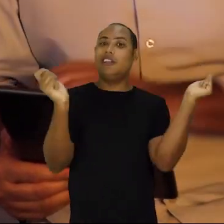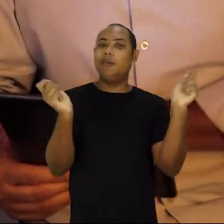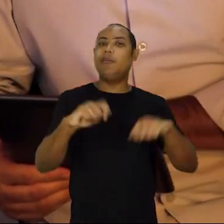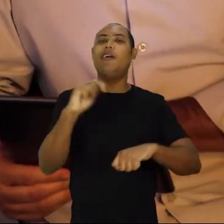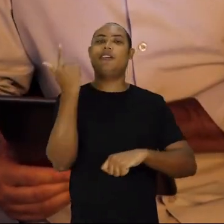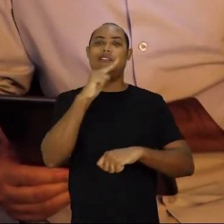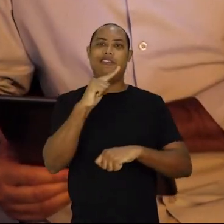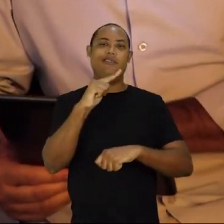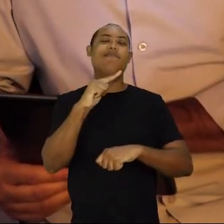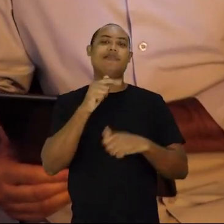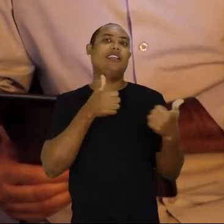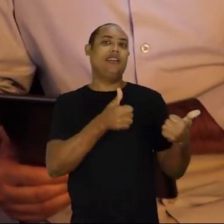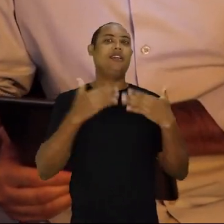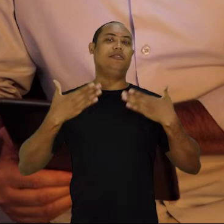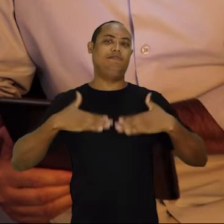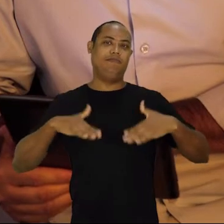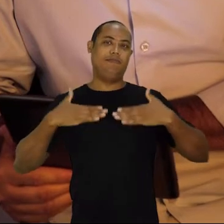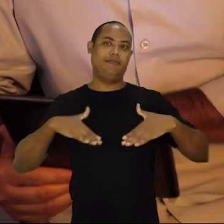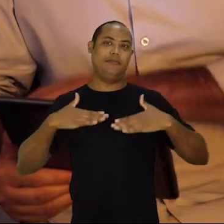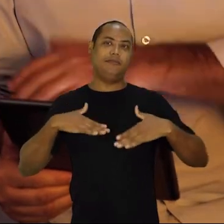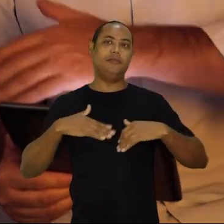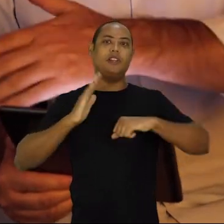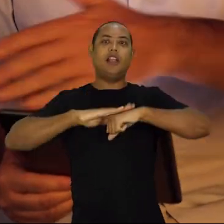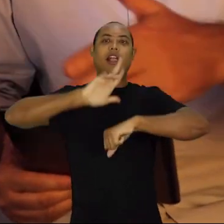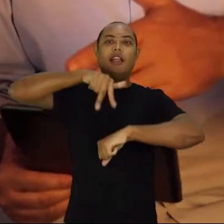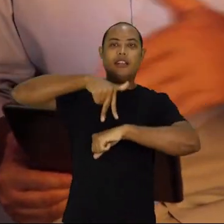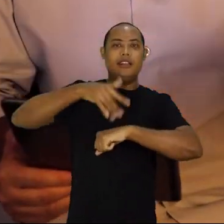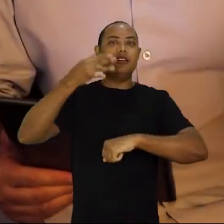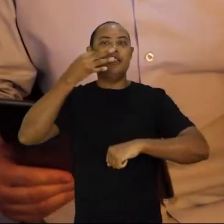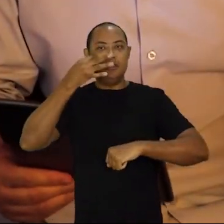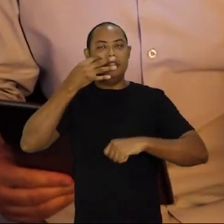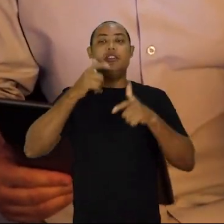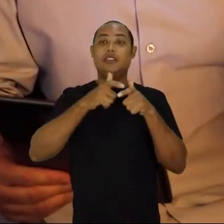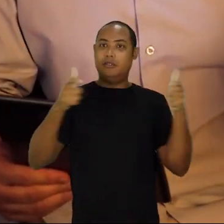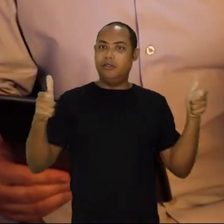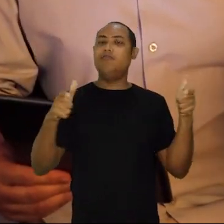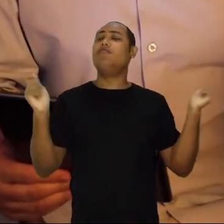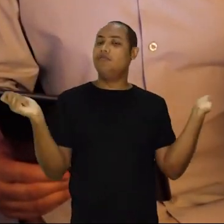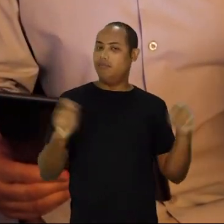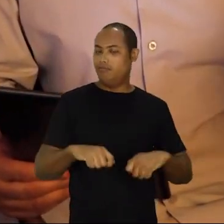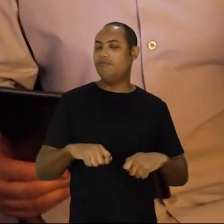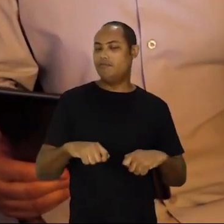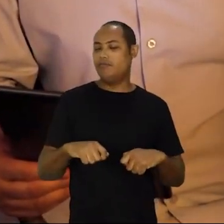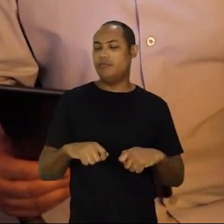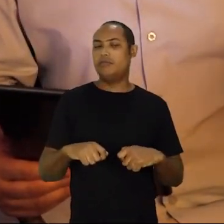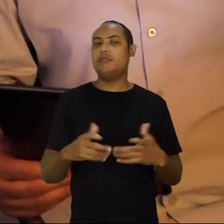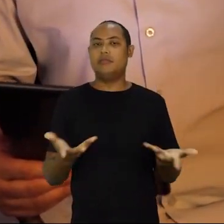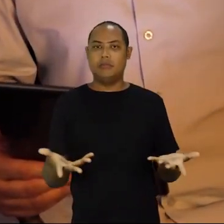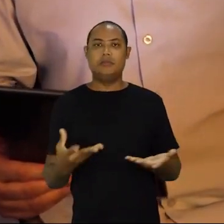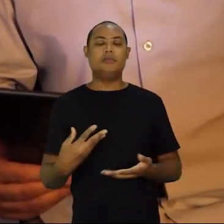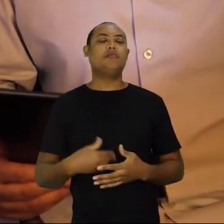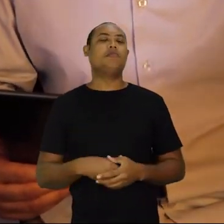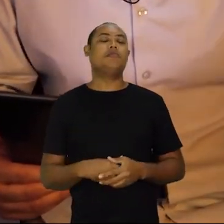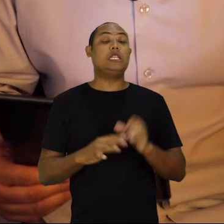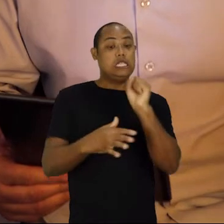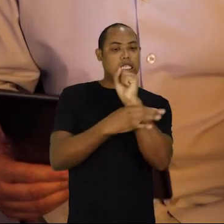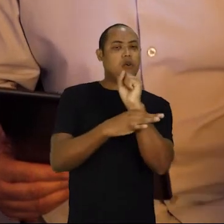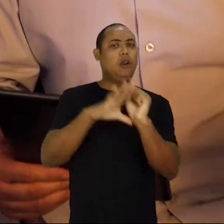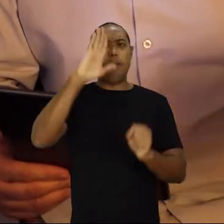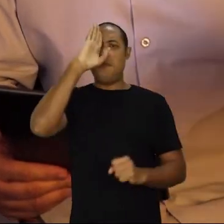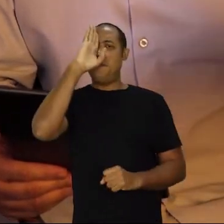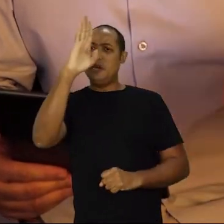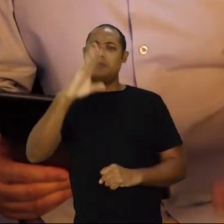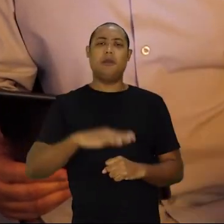as condições de segurança que nos permite retornar à presencialidade no maior volume